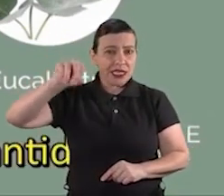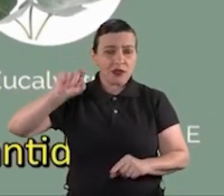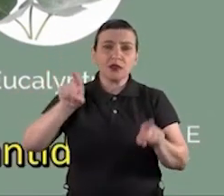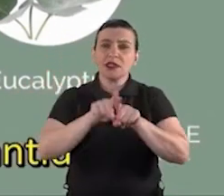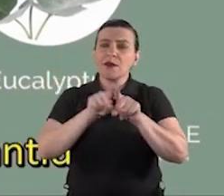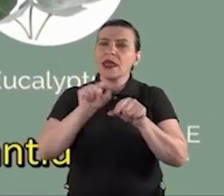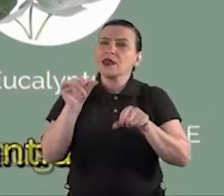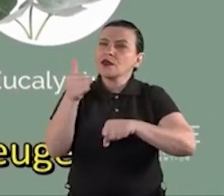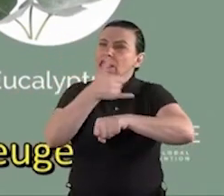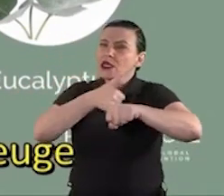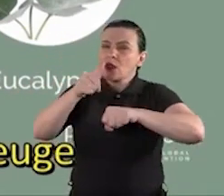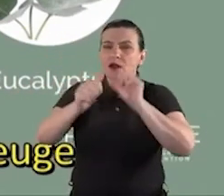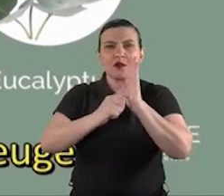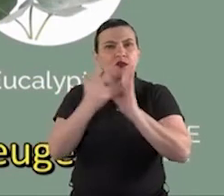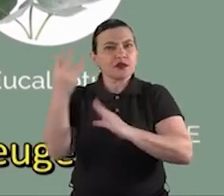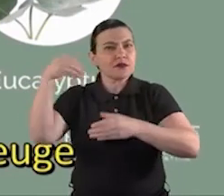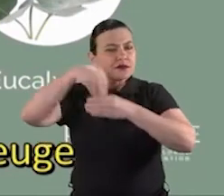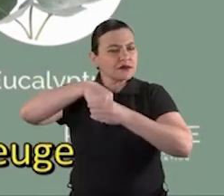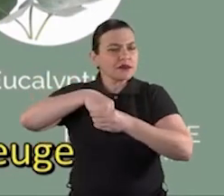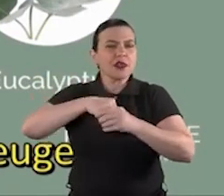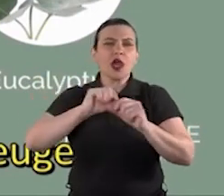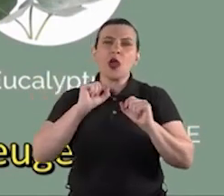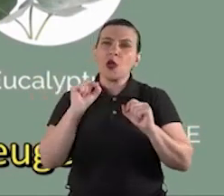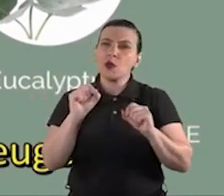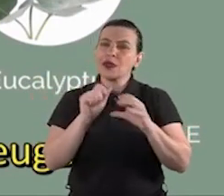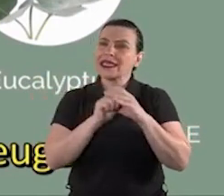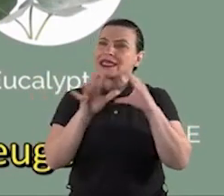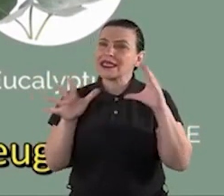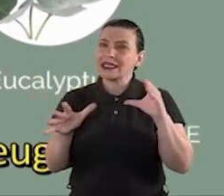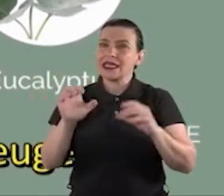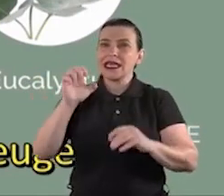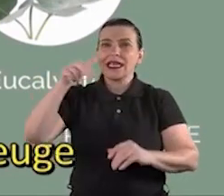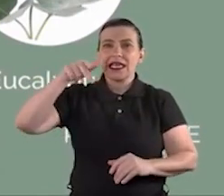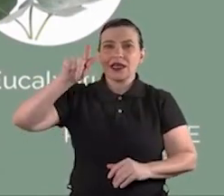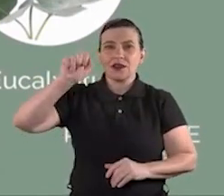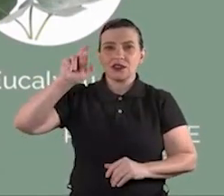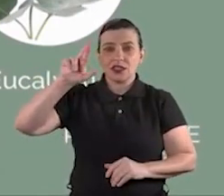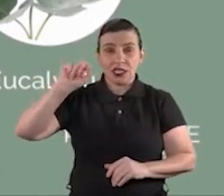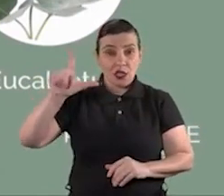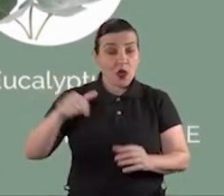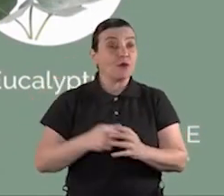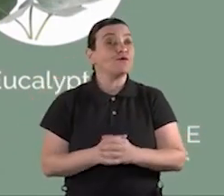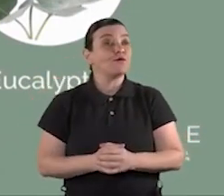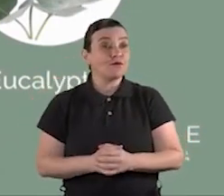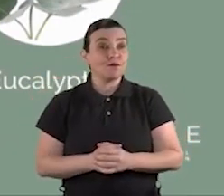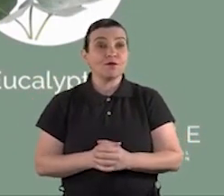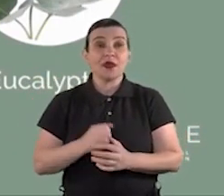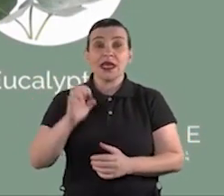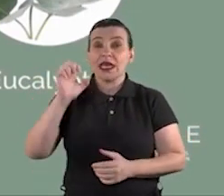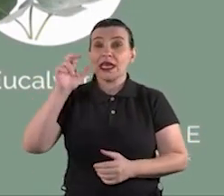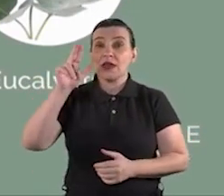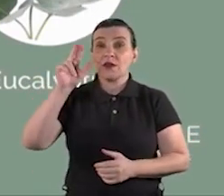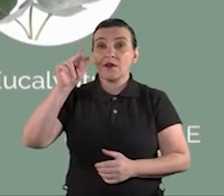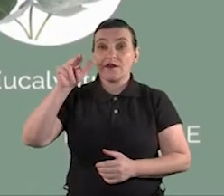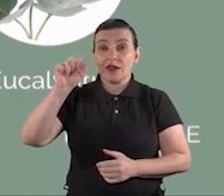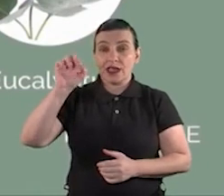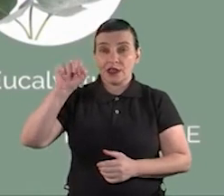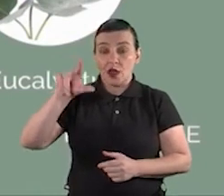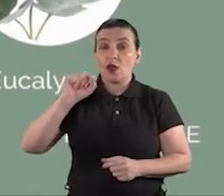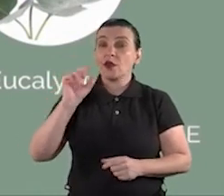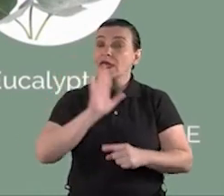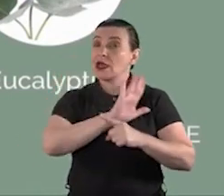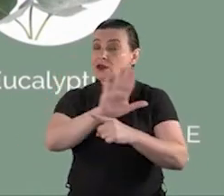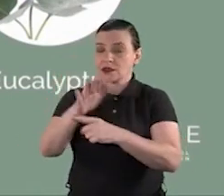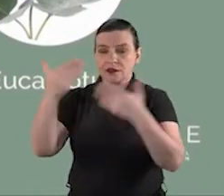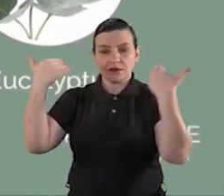essencial de cravo contém grandes quantidades de um composto específico conhecido como eugenol é um fenol que auxilia a capacidade natural